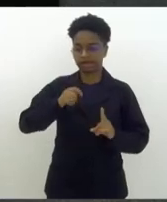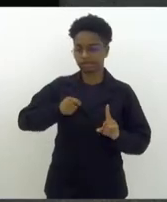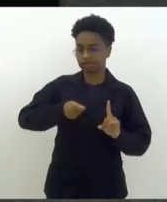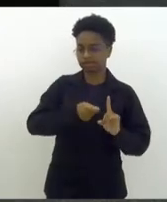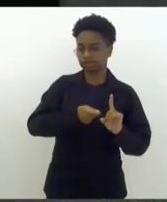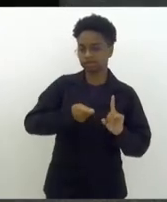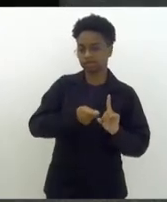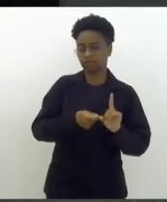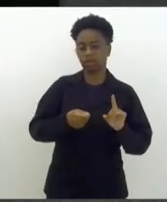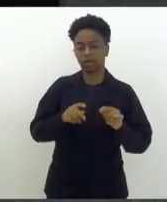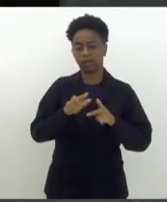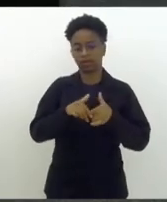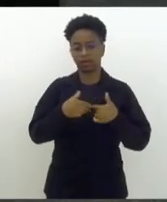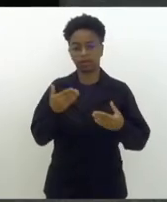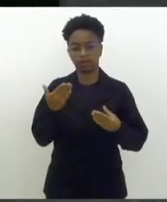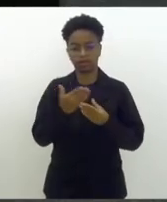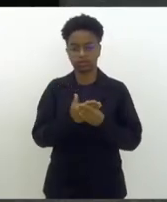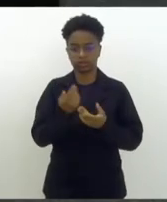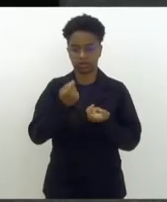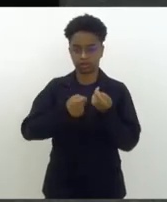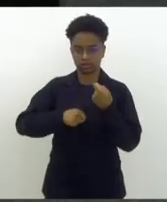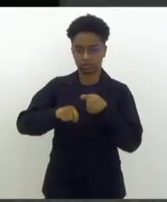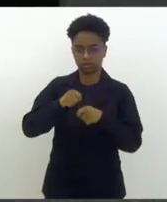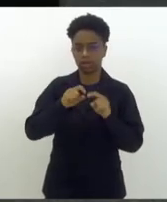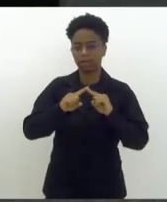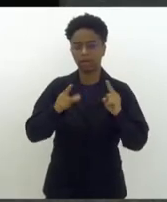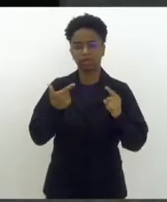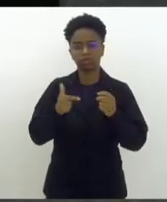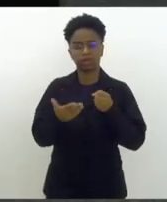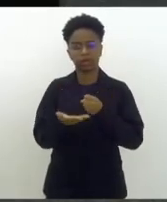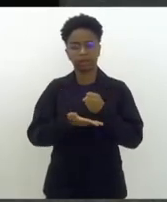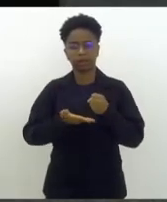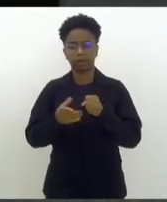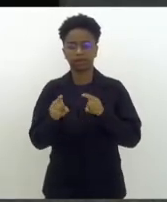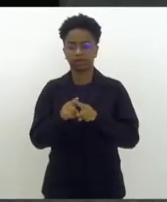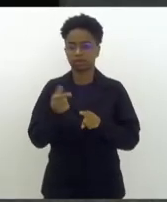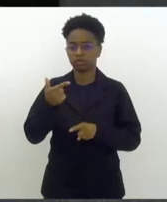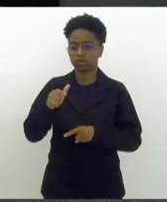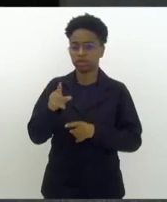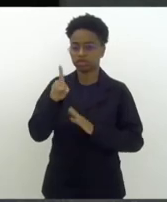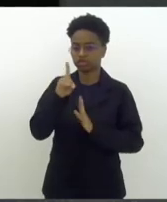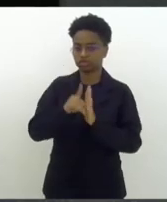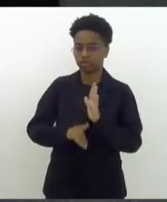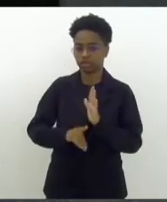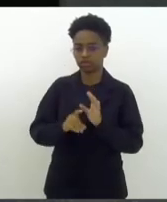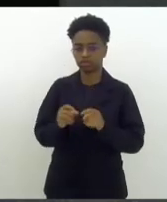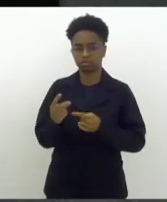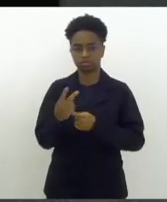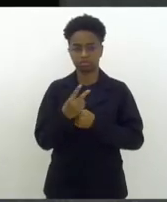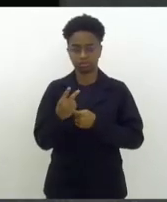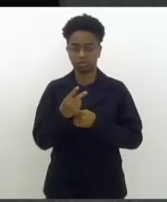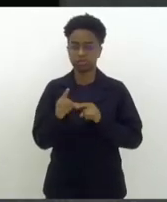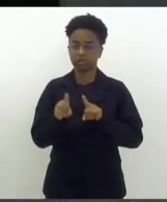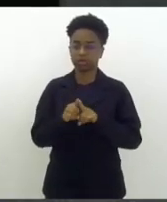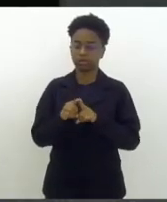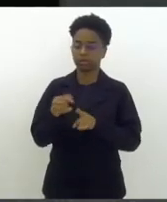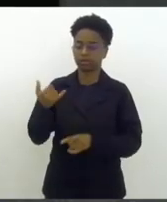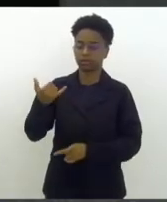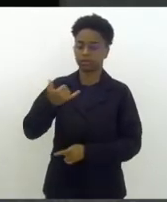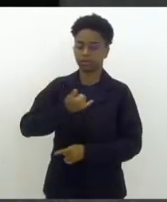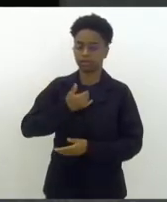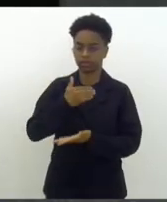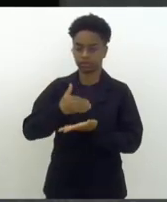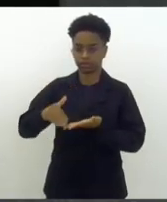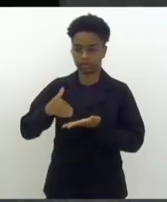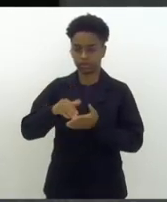sindicâncias e processo administrativos sem fundamento e nem direito a defesa e segundo me foi informado a